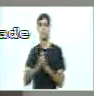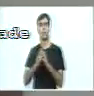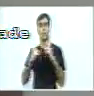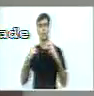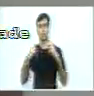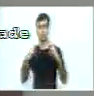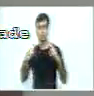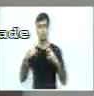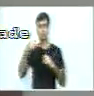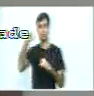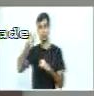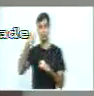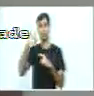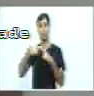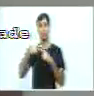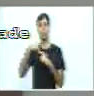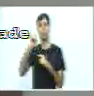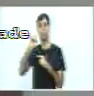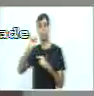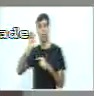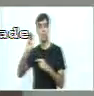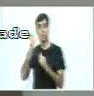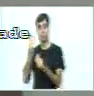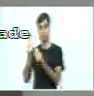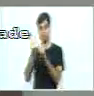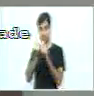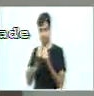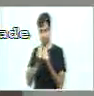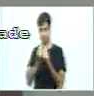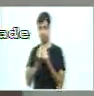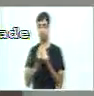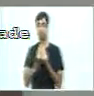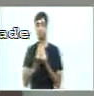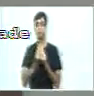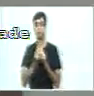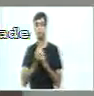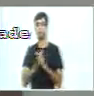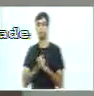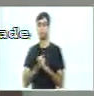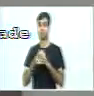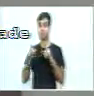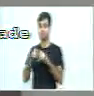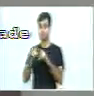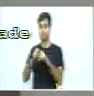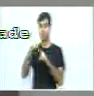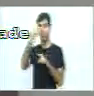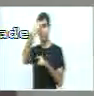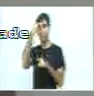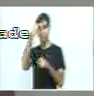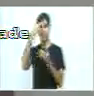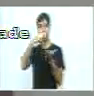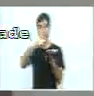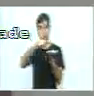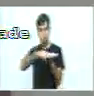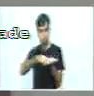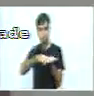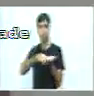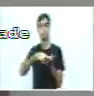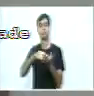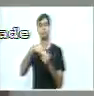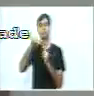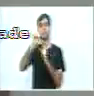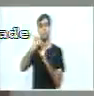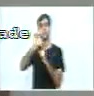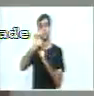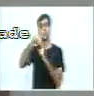iniciativa que a OAB nos apresenta. Aos membros da SEMAD,